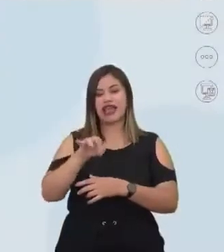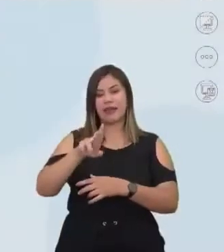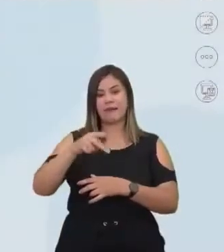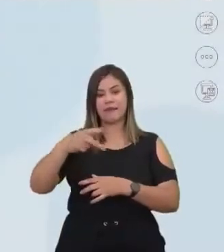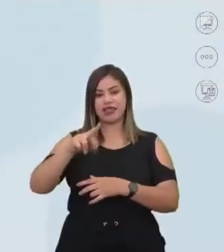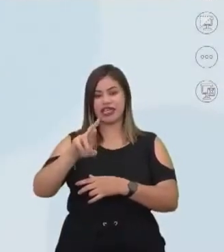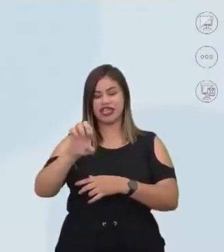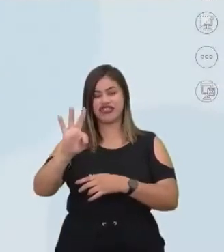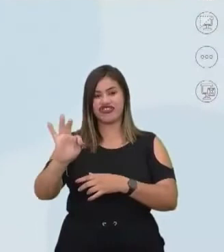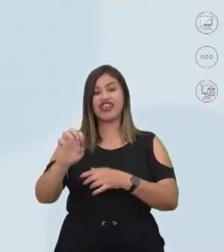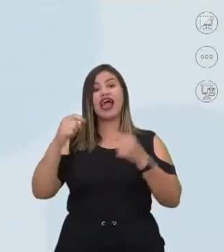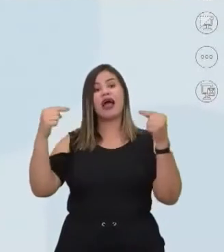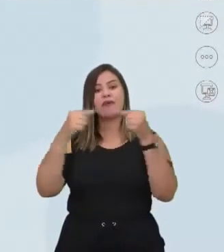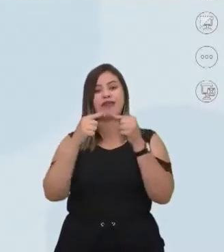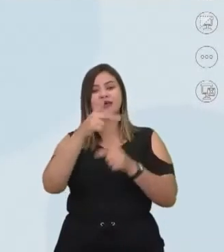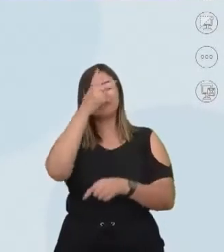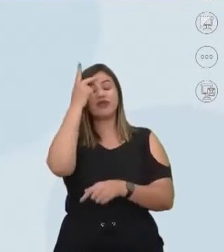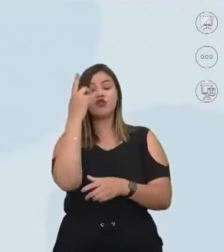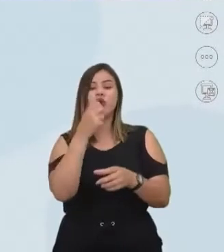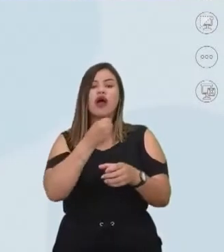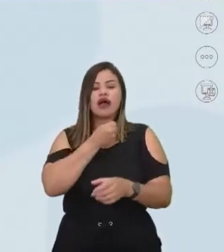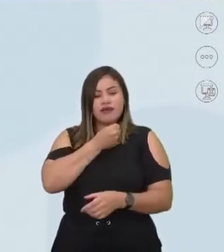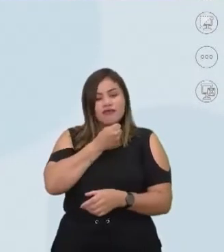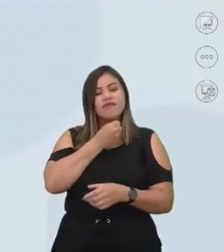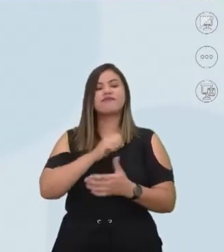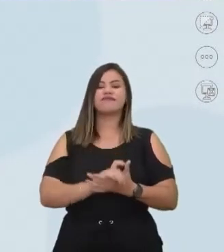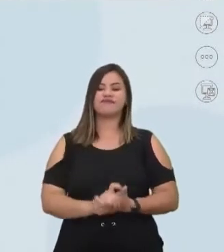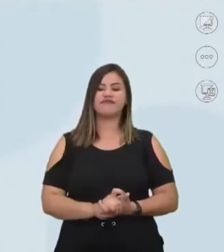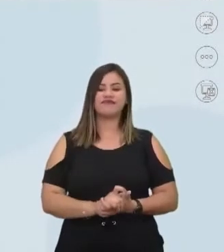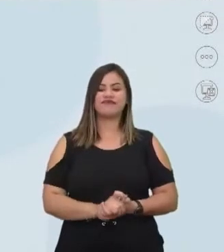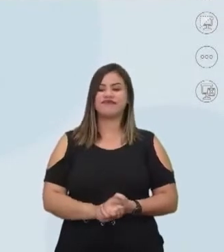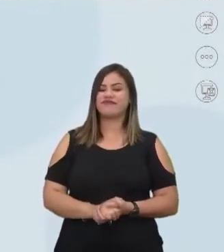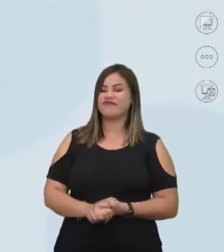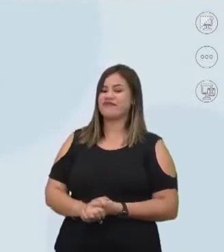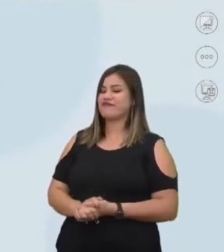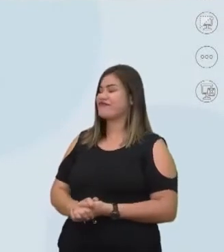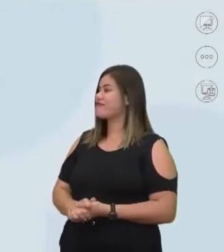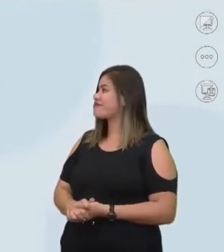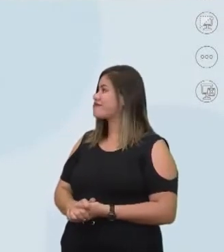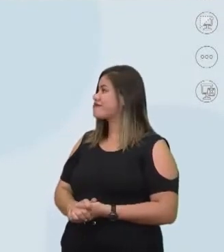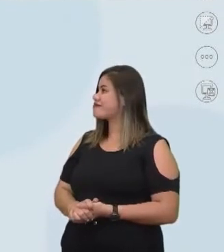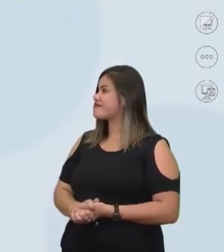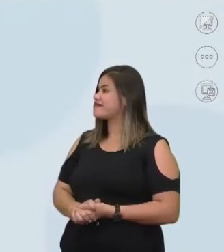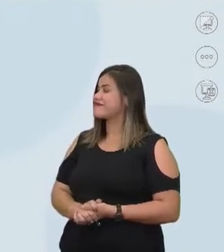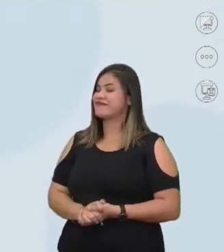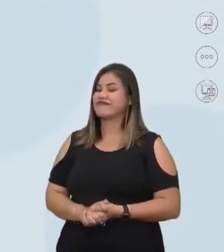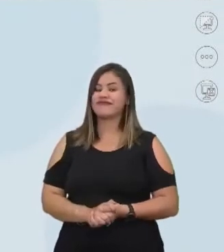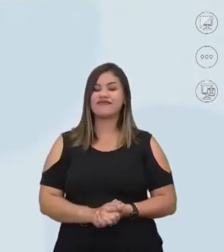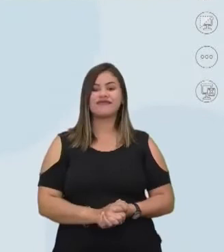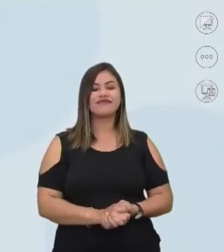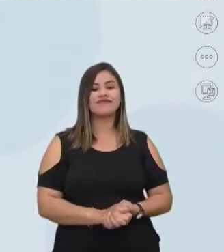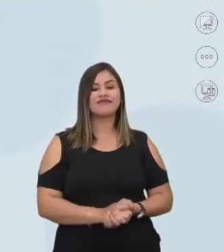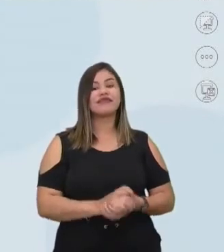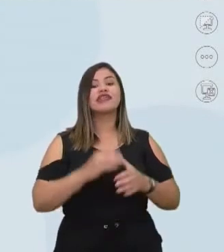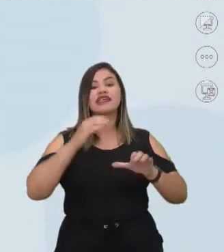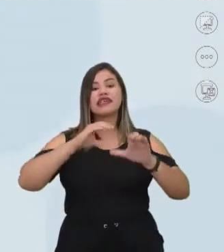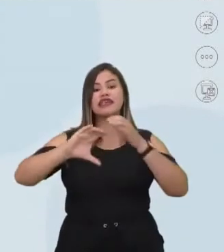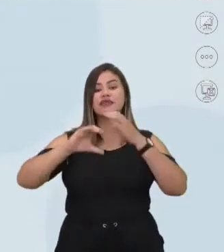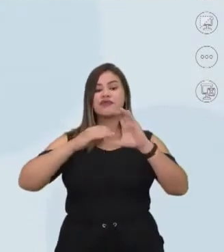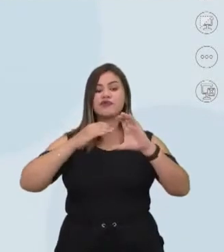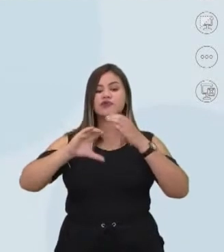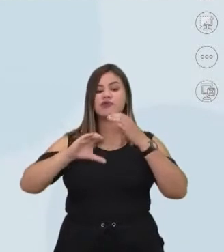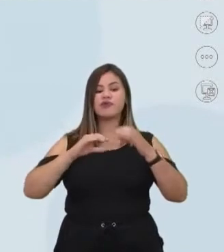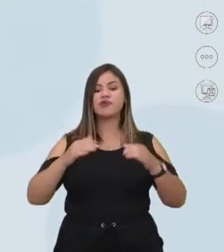né? Nós temos aí alguns tipos de cantores. Vamos dar uma olhadinha neles, né? Olha só, nós temos aí o cantor erudito, né? Masculino,